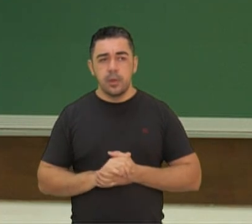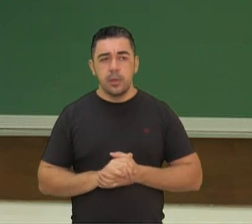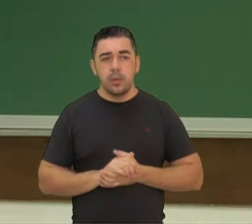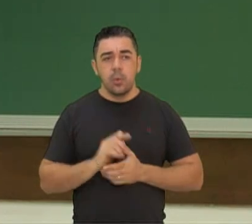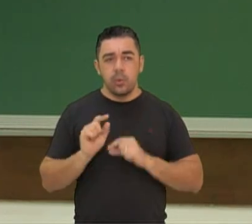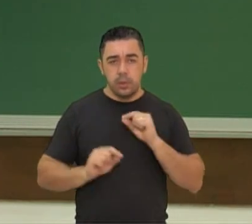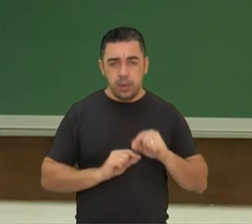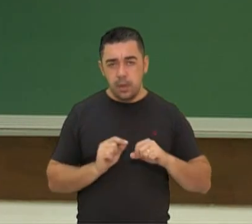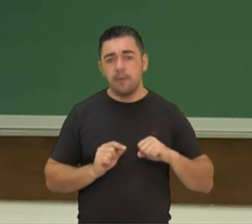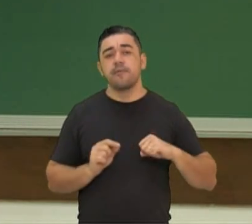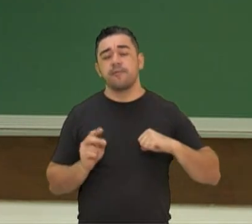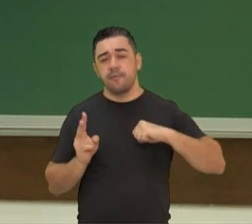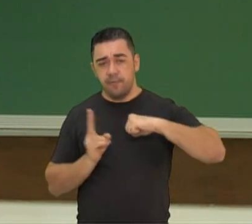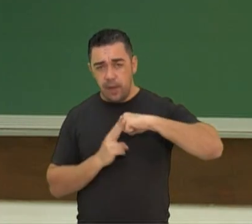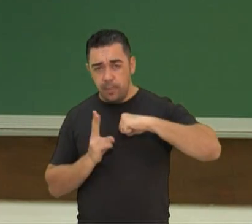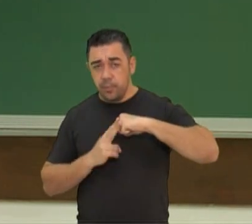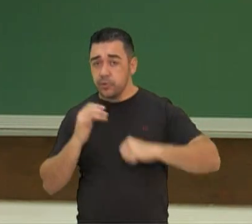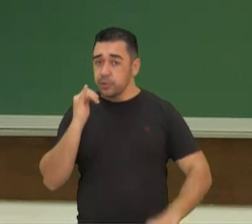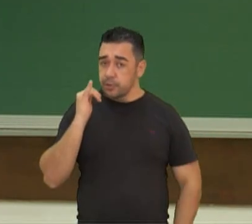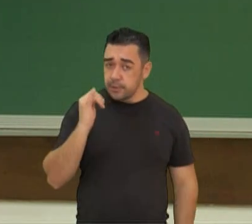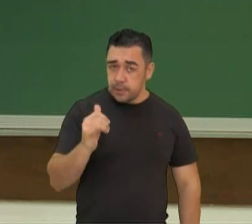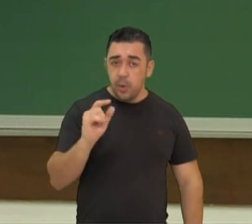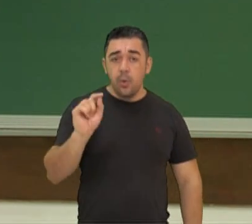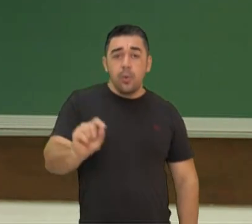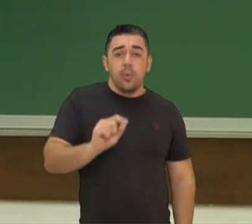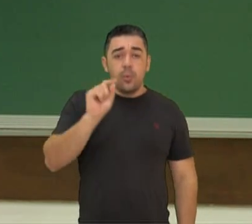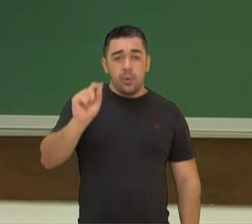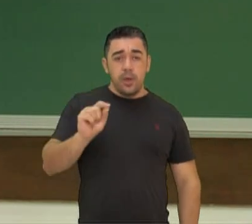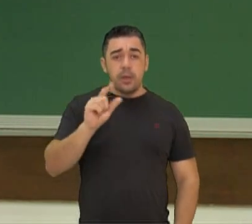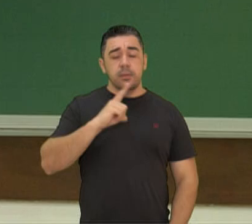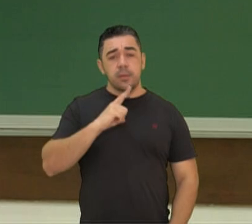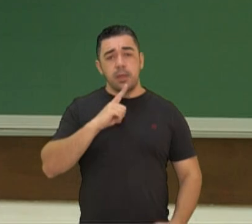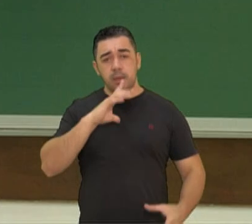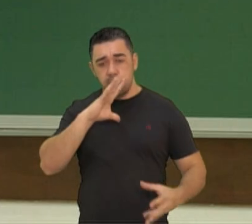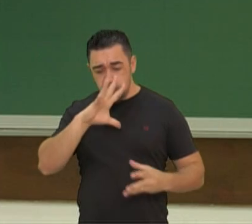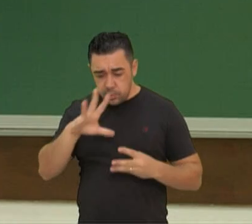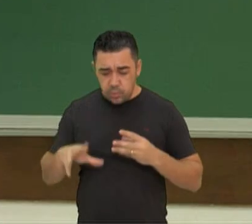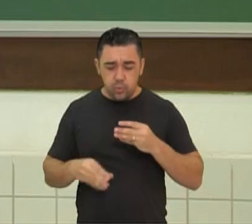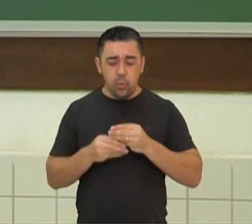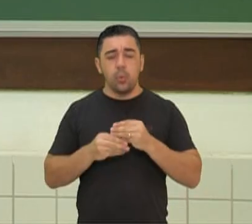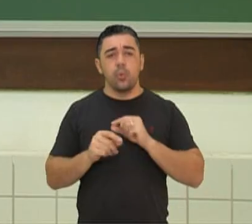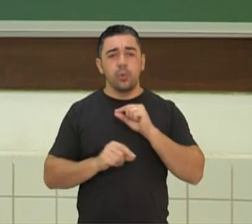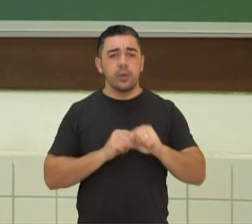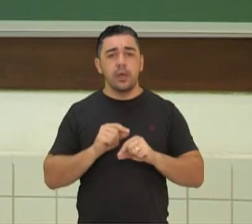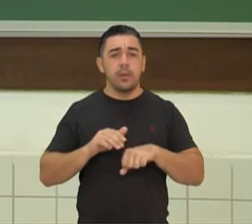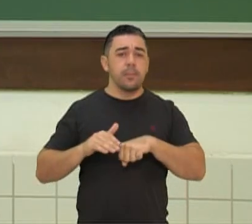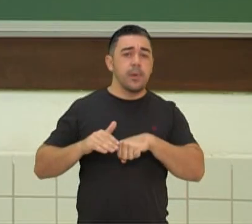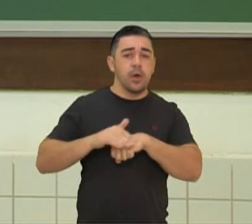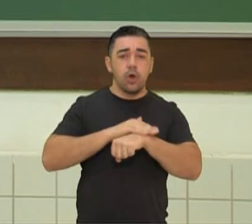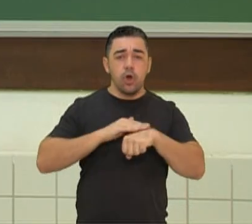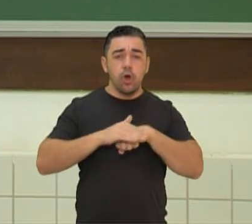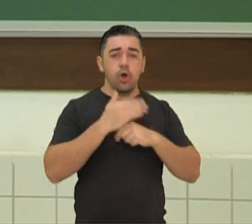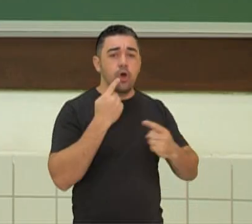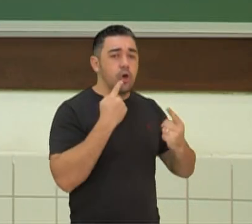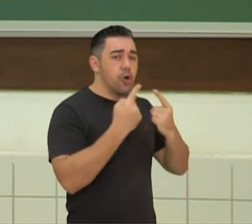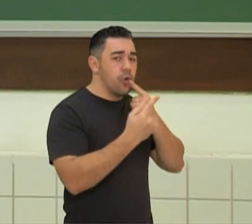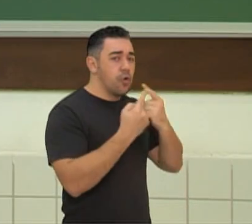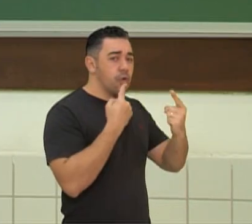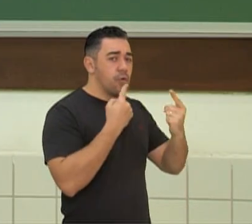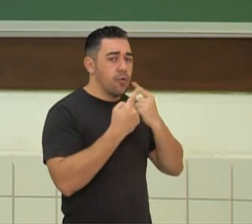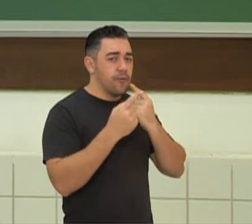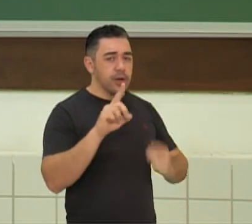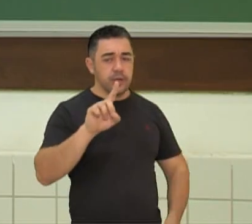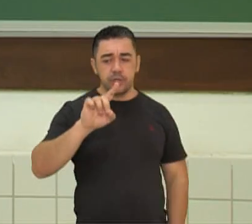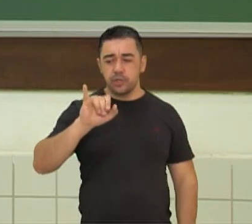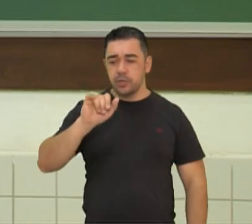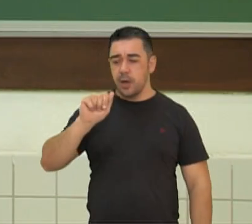dicende ou de dizer são aqueles usados para introduzir um diálogo. Introduzir um diálogo significa apresentar